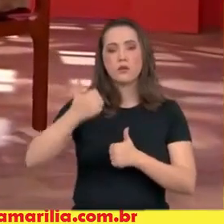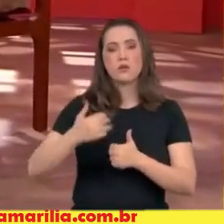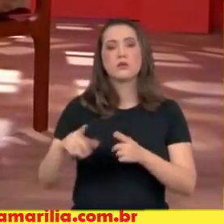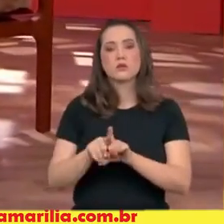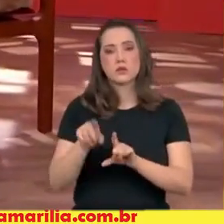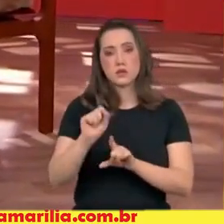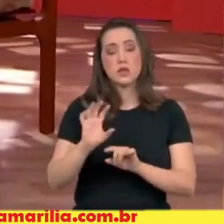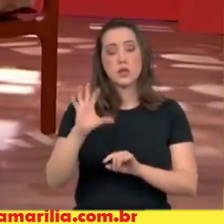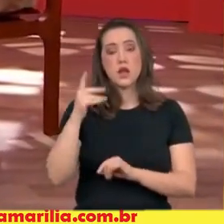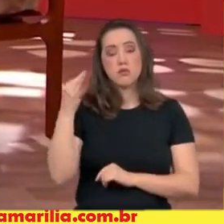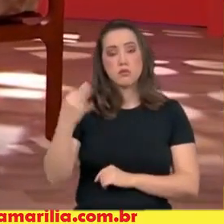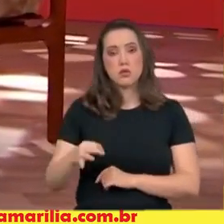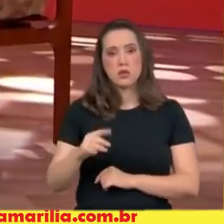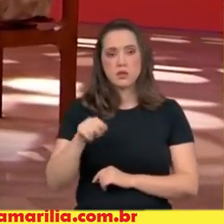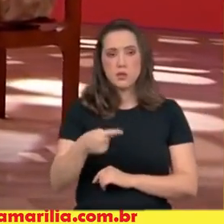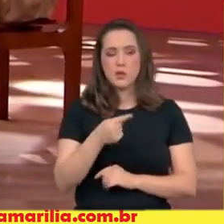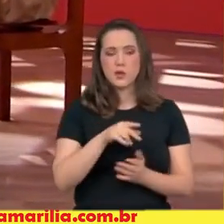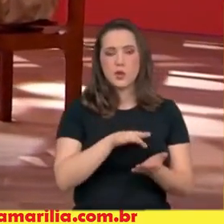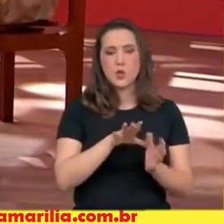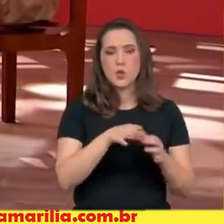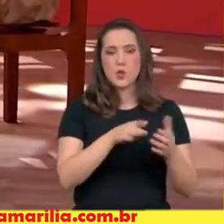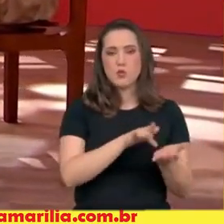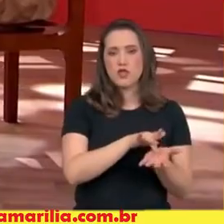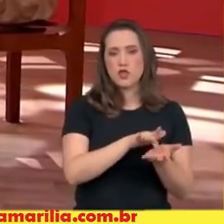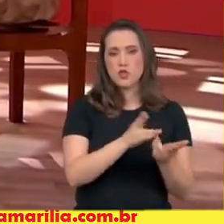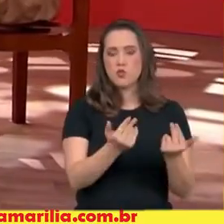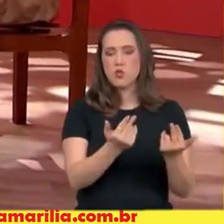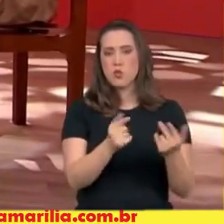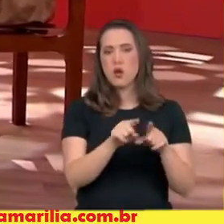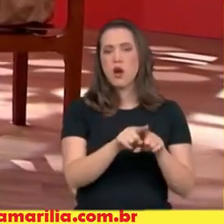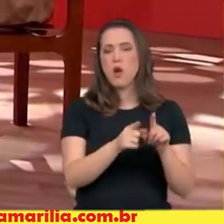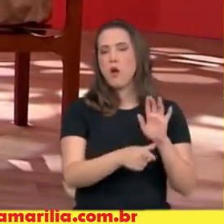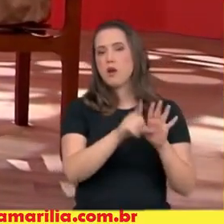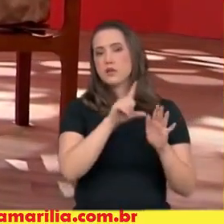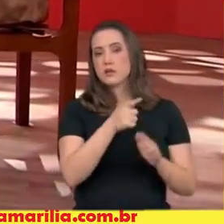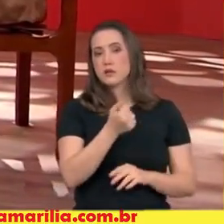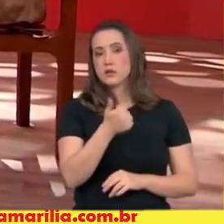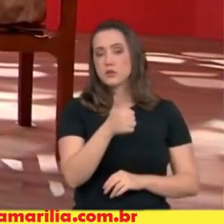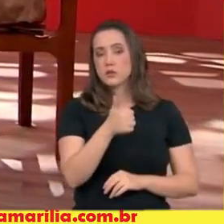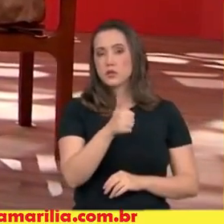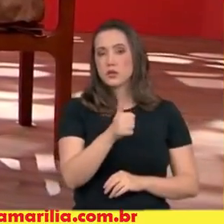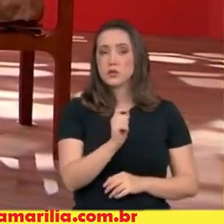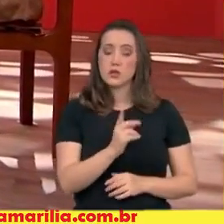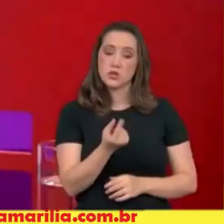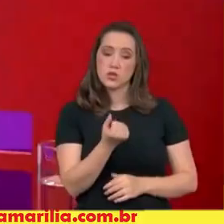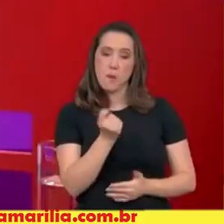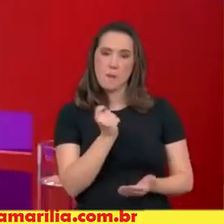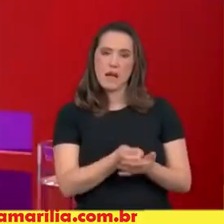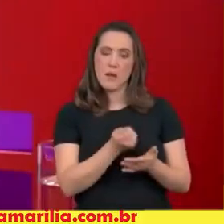que esse grupo que fingiu ser como a revolta inicial em 2011 recebia financiamento do